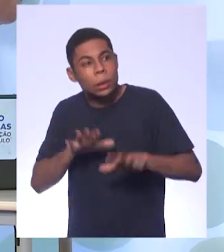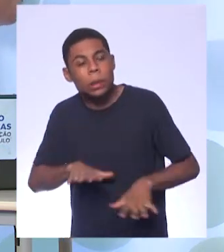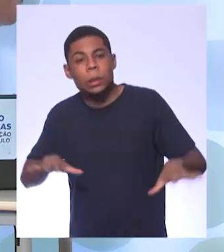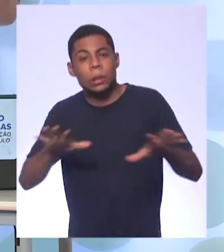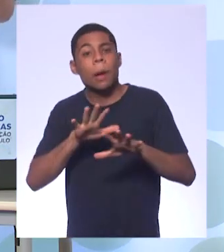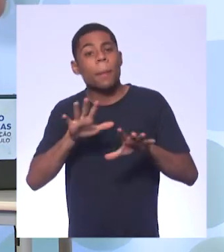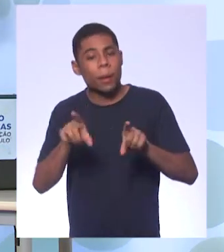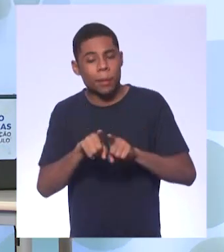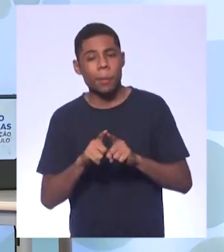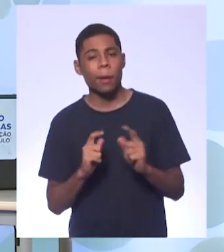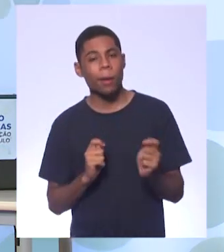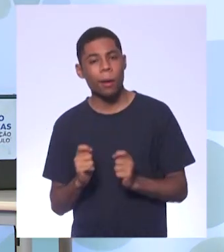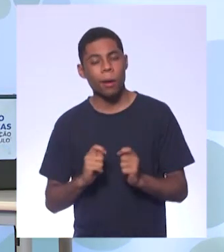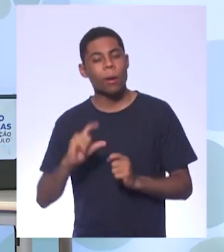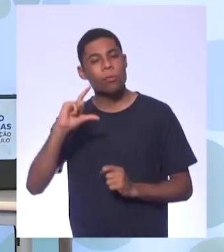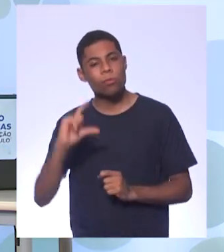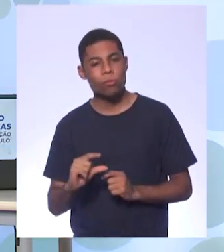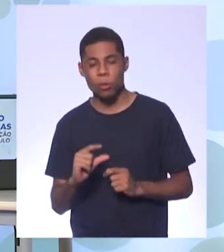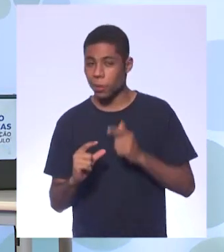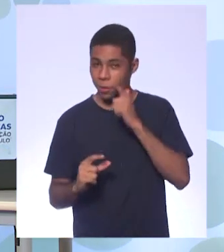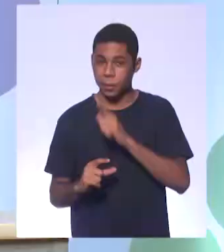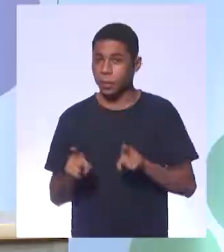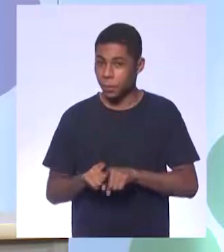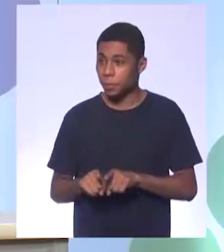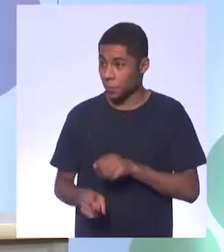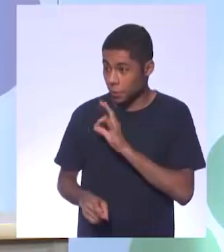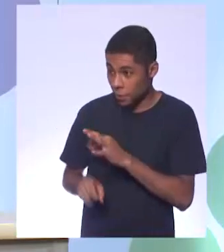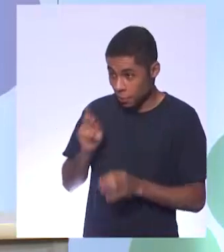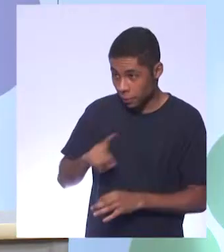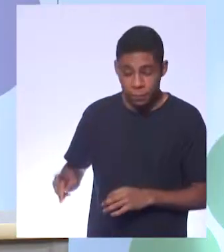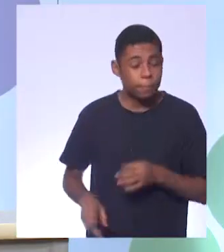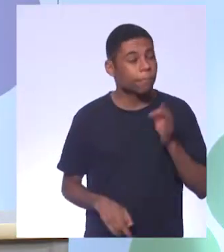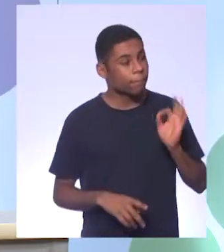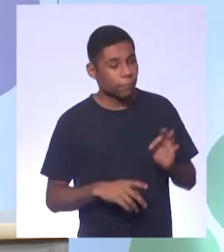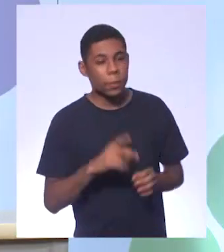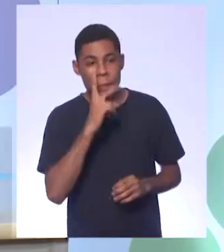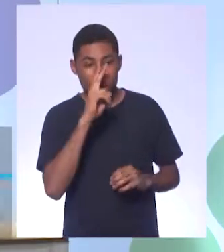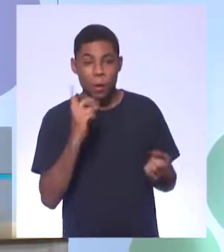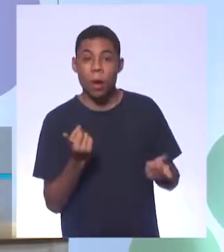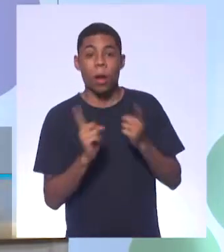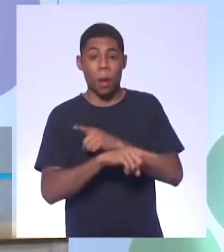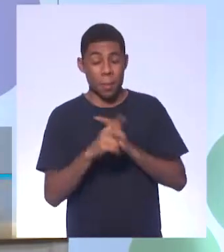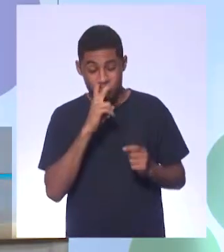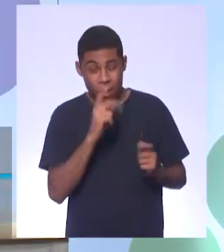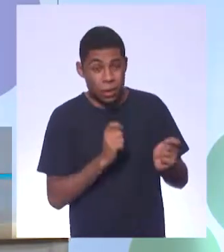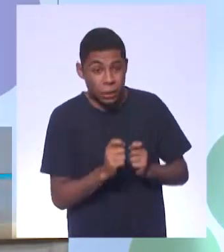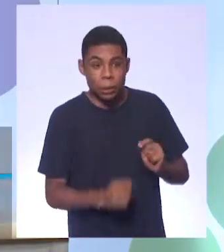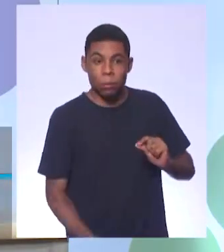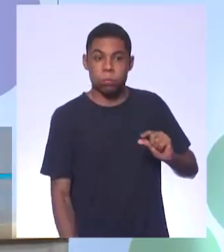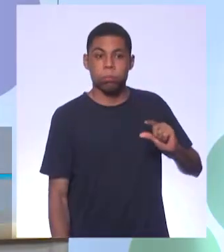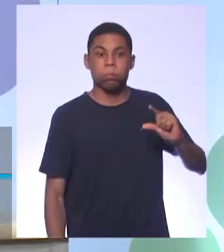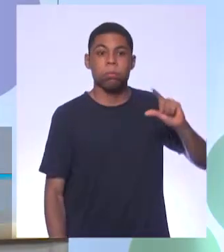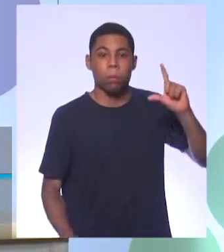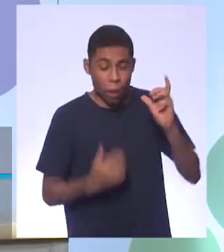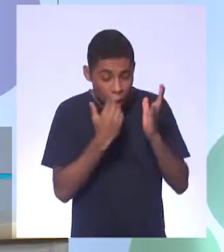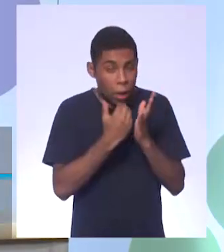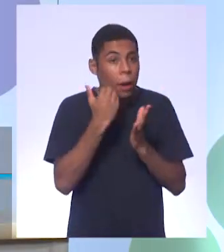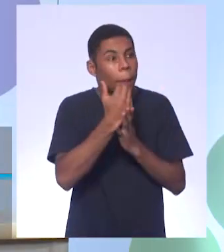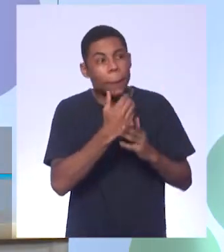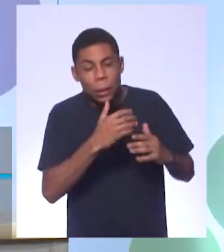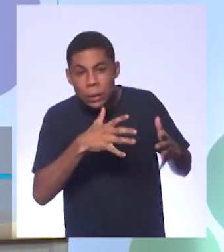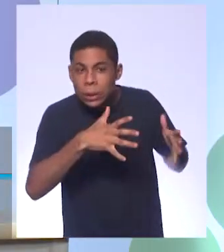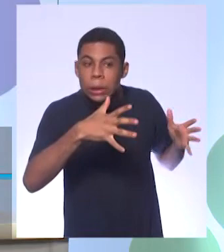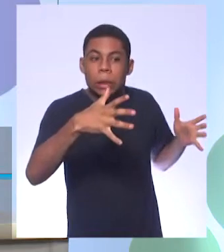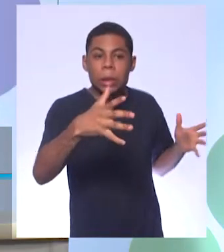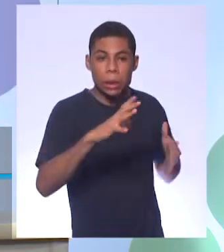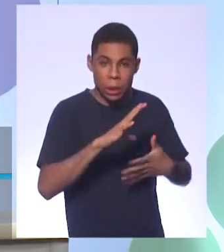Estende-se o território, mas a economia acompanha junto, né, professor? Nesse caso foi até o contrário, a economia foi forçando uma expansão territorial, né?